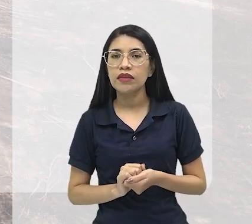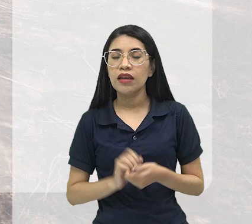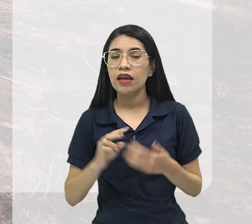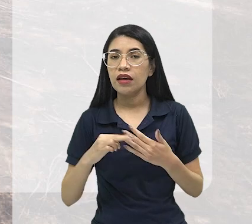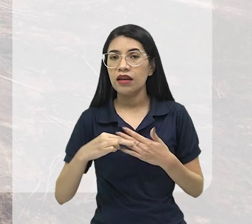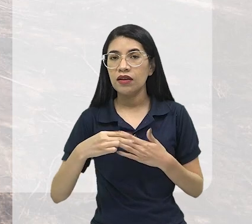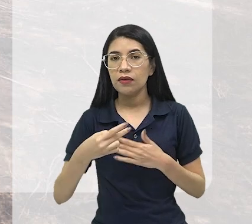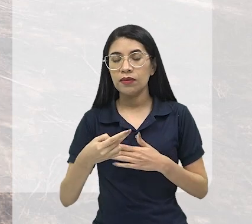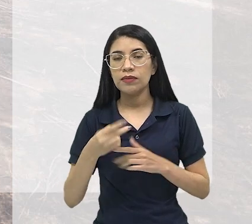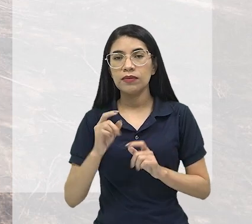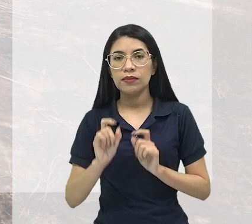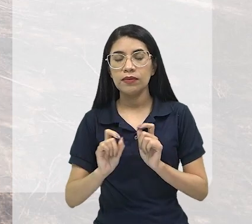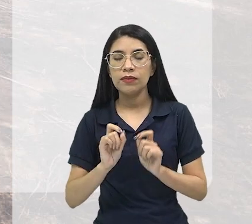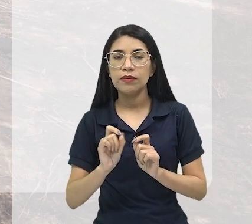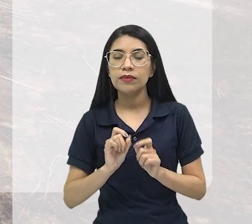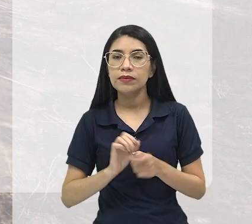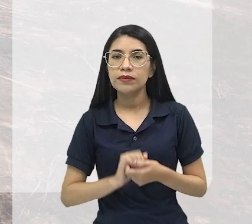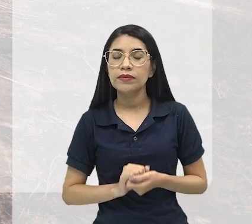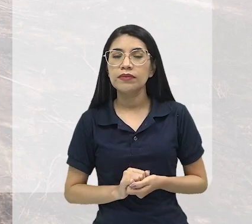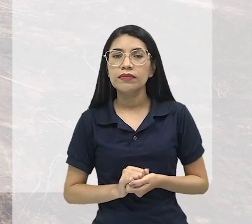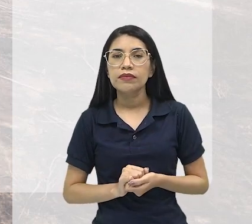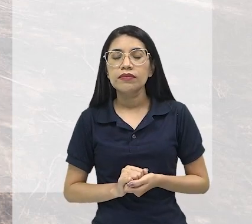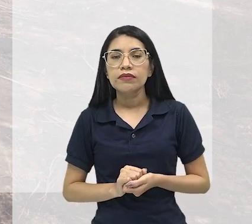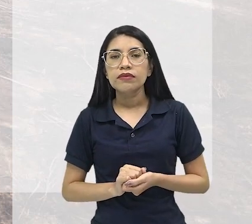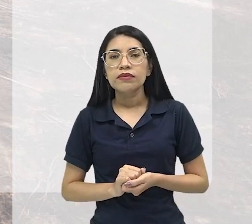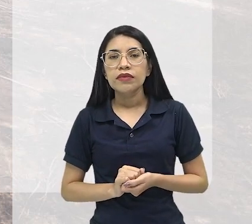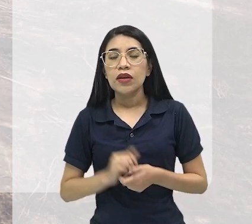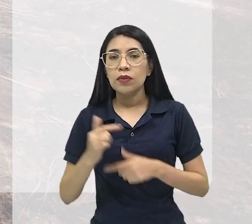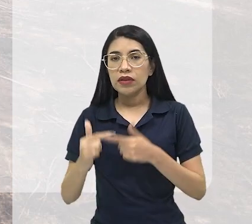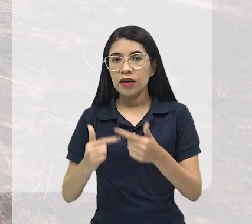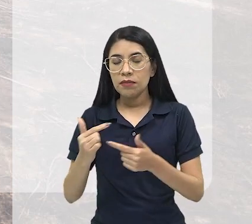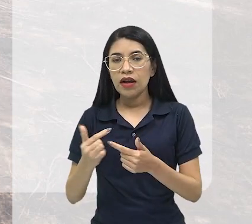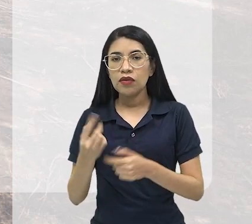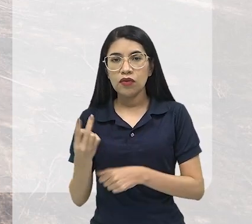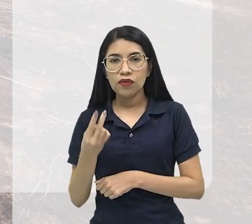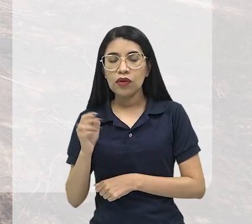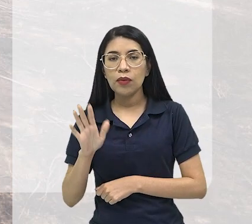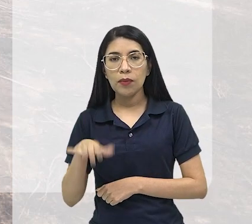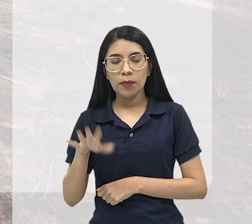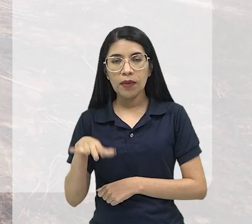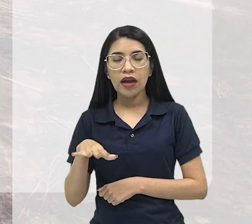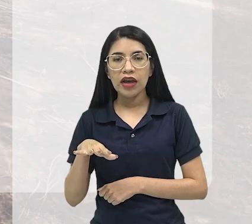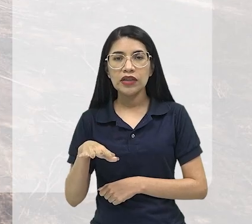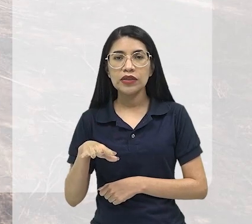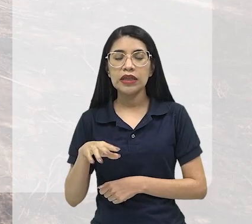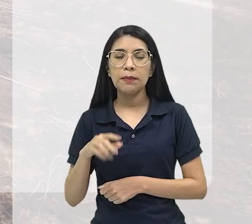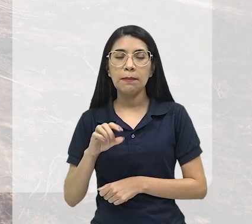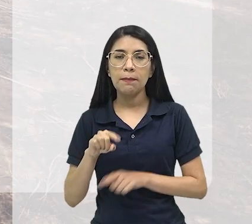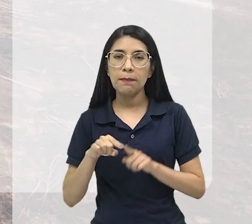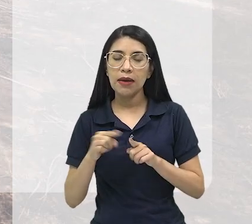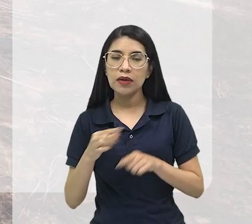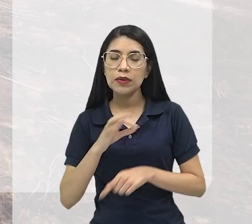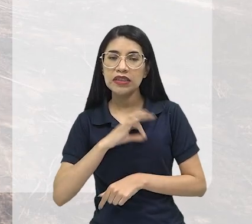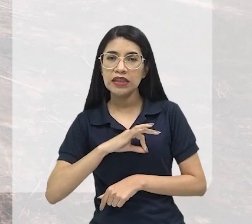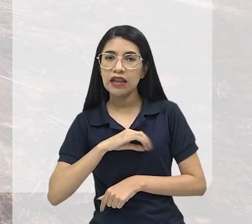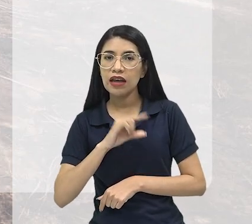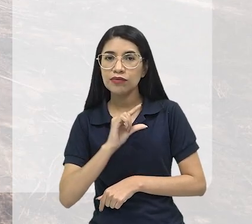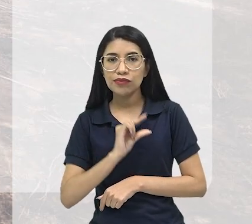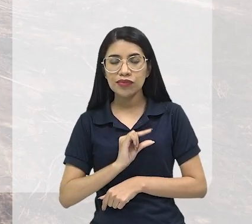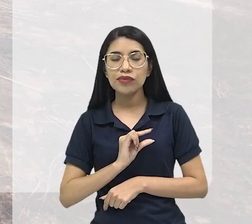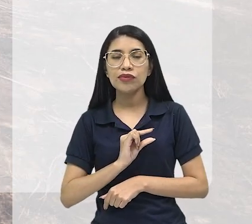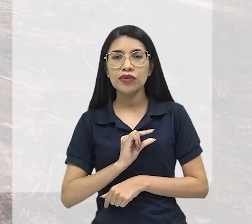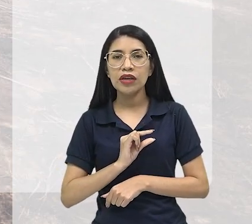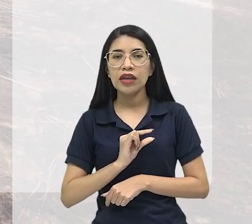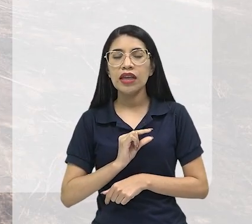do trabalho, nós estamos falando de quê? Que é uma mão de obra barata, ou seja, que você trabalha e recebe pouco, com